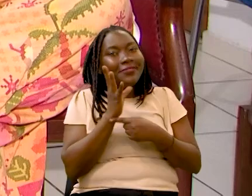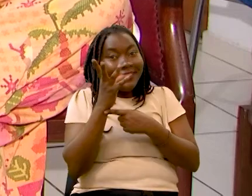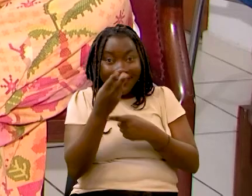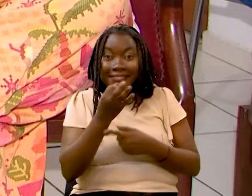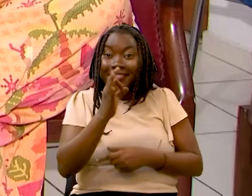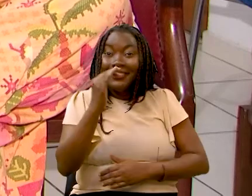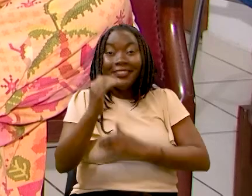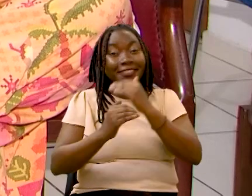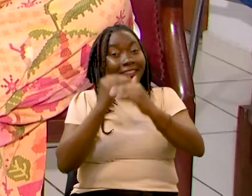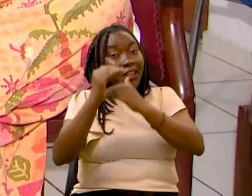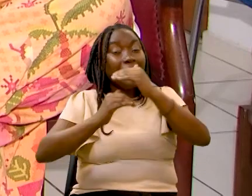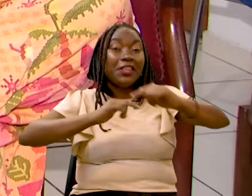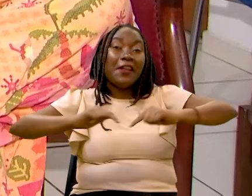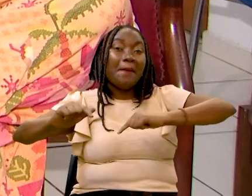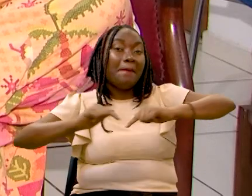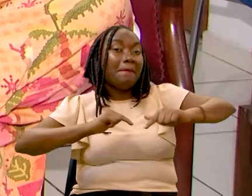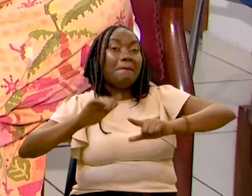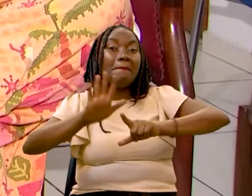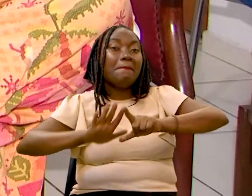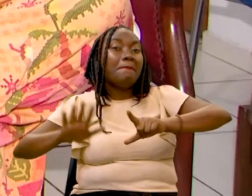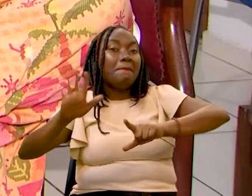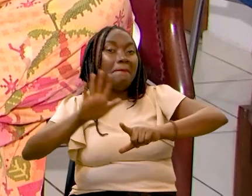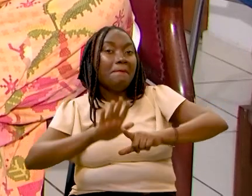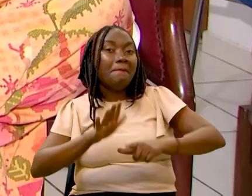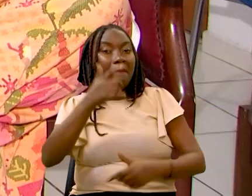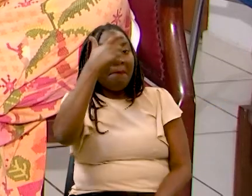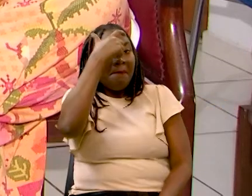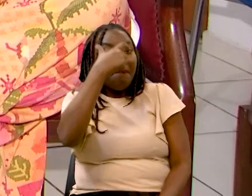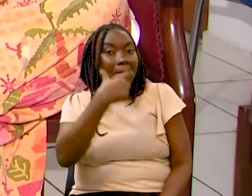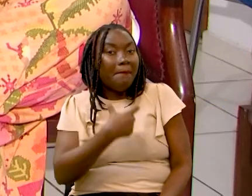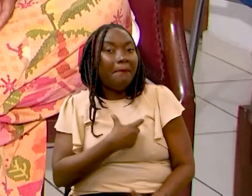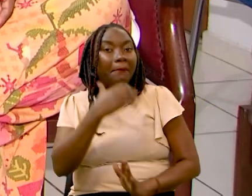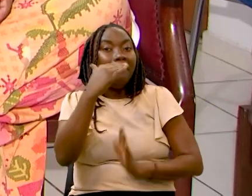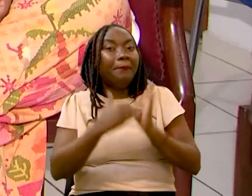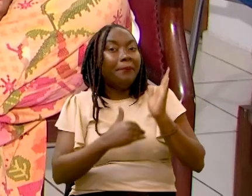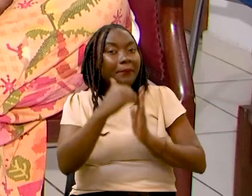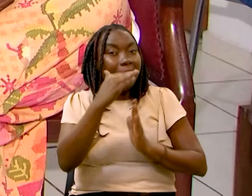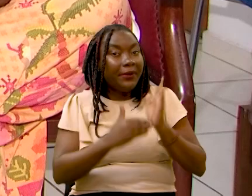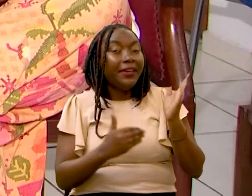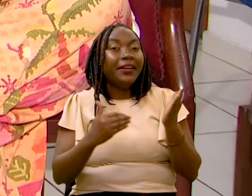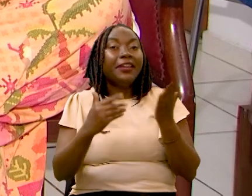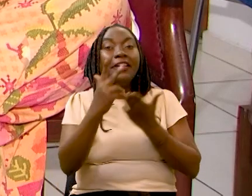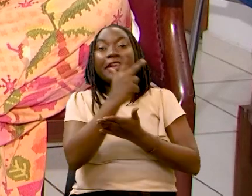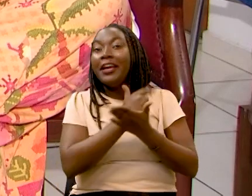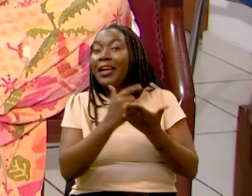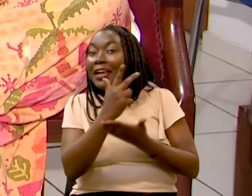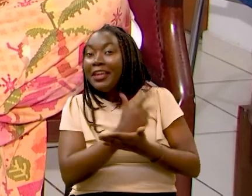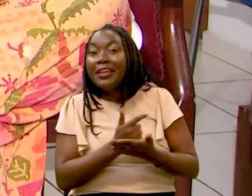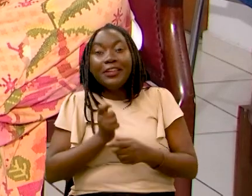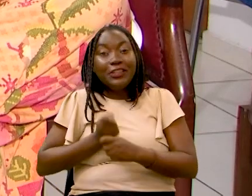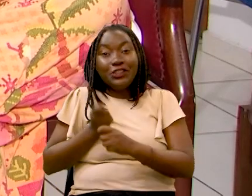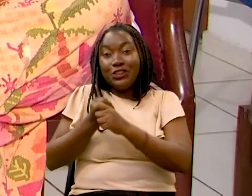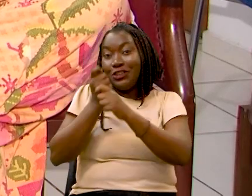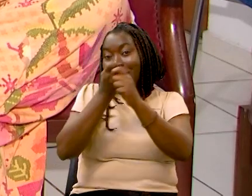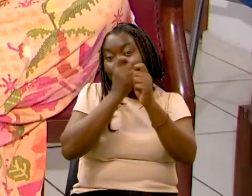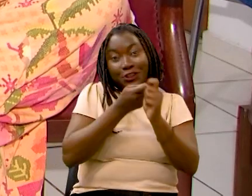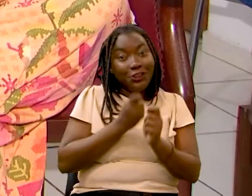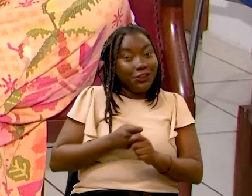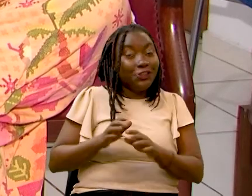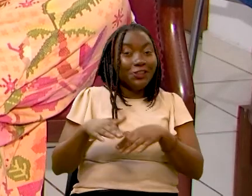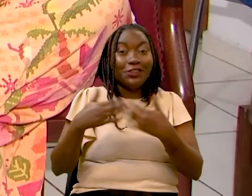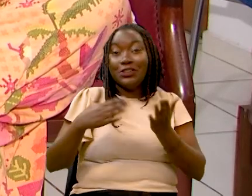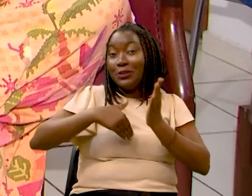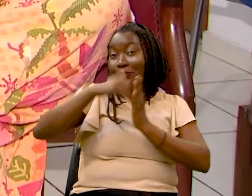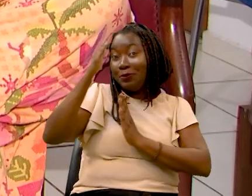além de tudo, eu sou artista, né? Desenvolvo trabalhos no campo da performance, da pintura, do desenho,